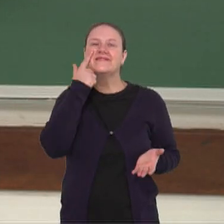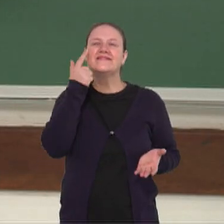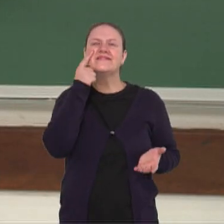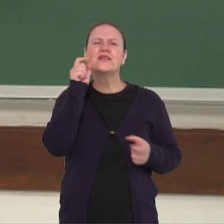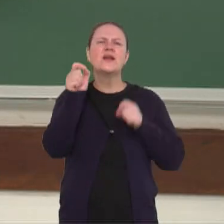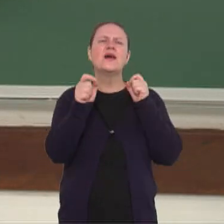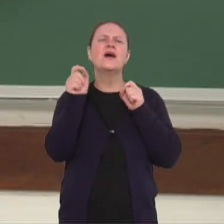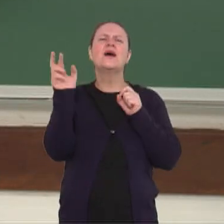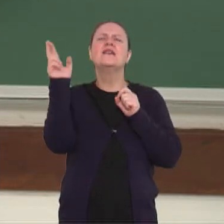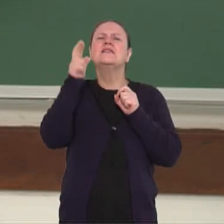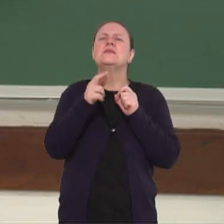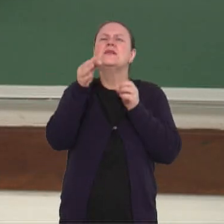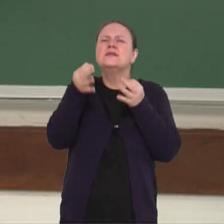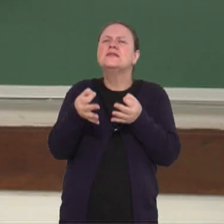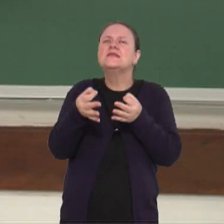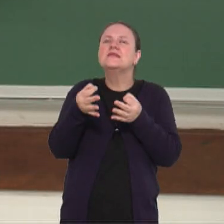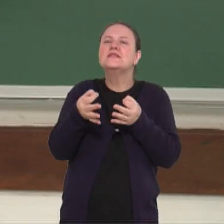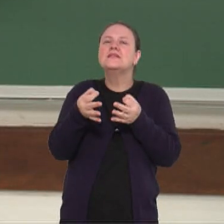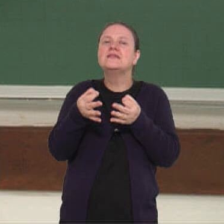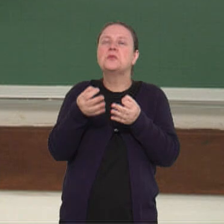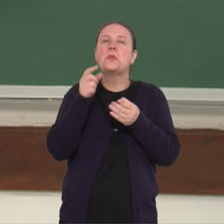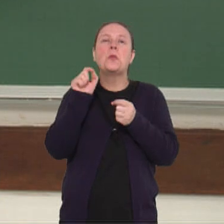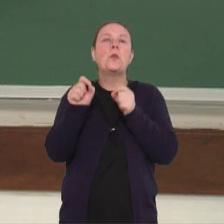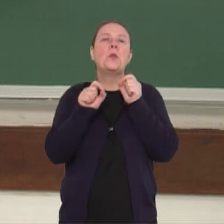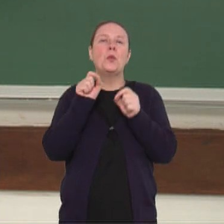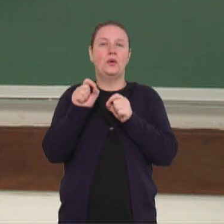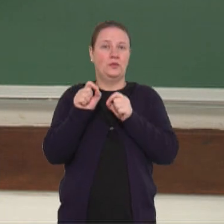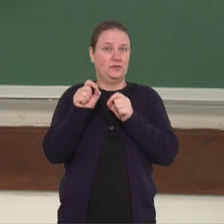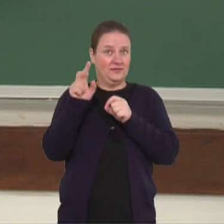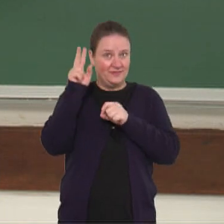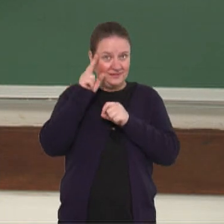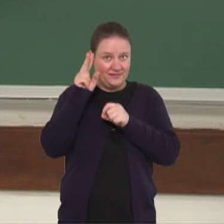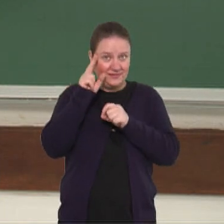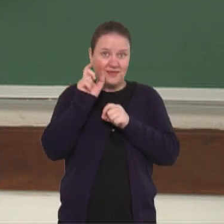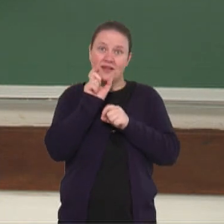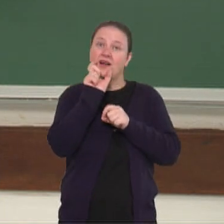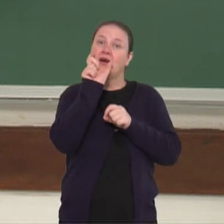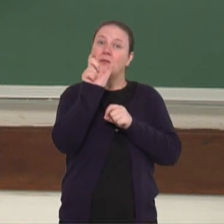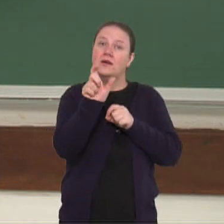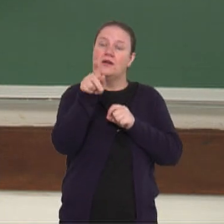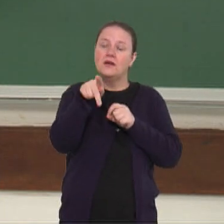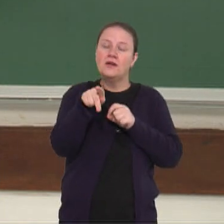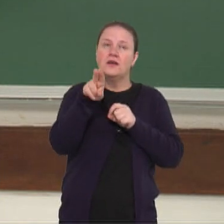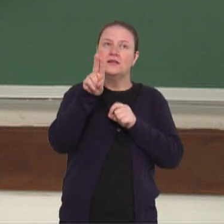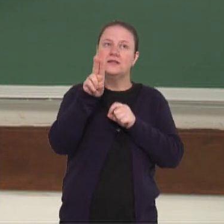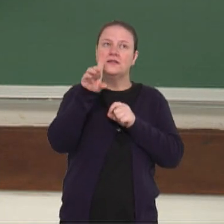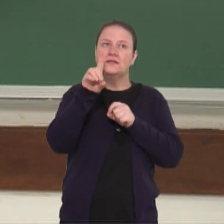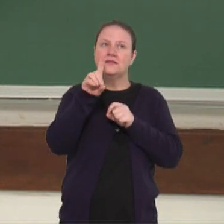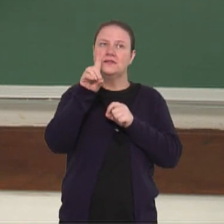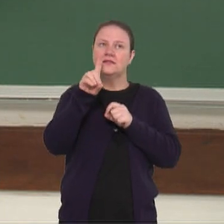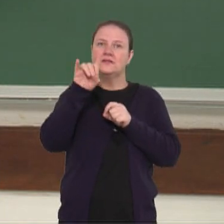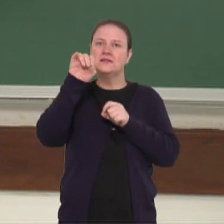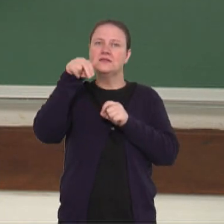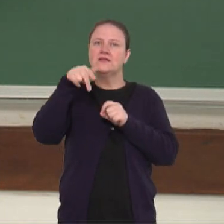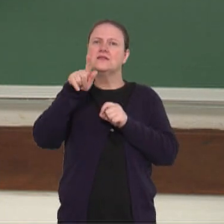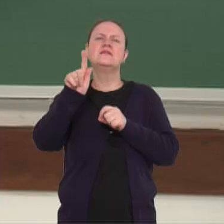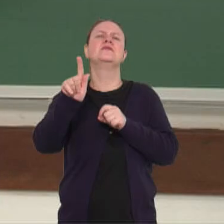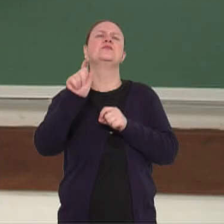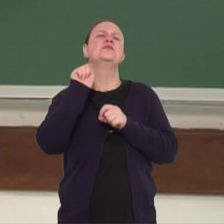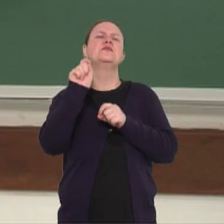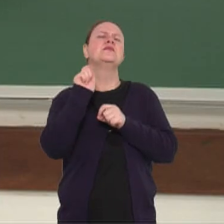que será a resposta? What is the answer? Lembram? A palavrinha é pudding. O que vocês acham que é